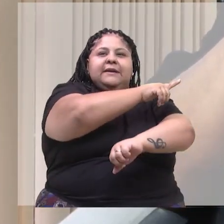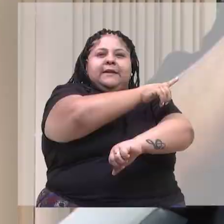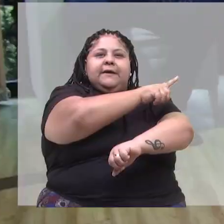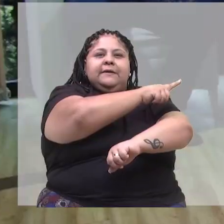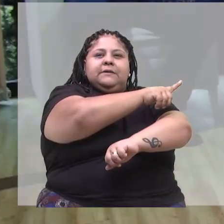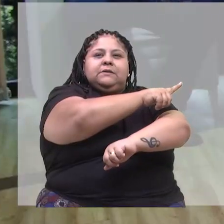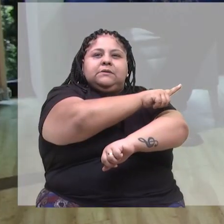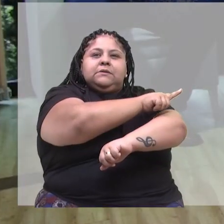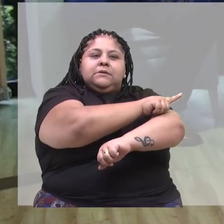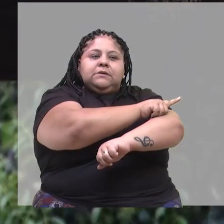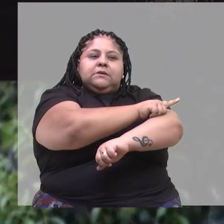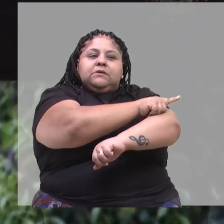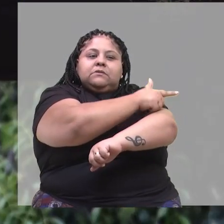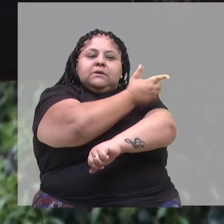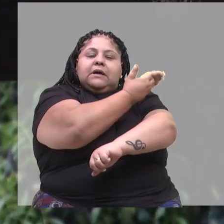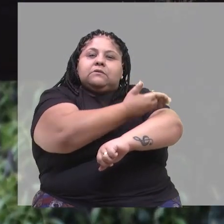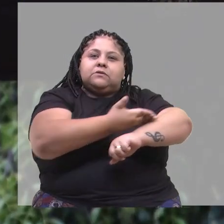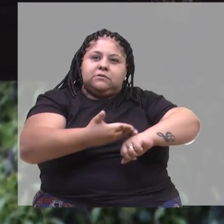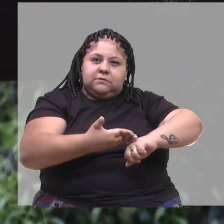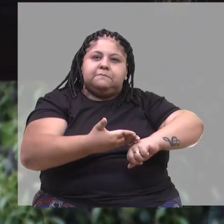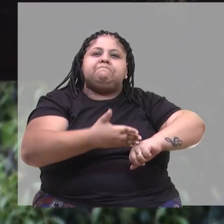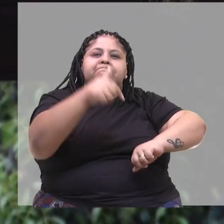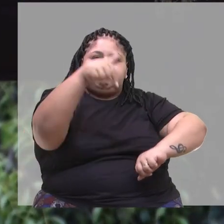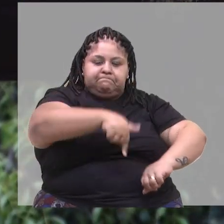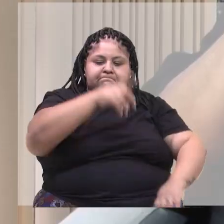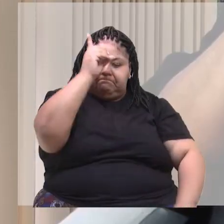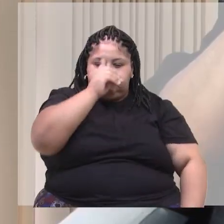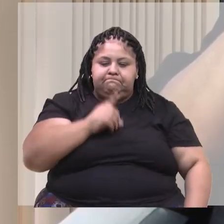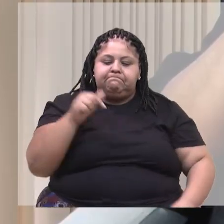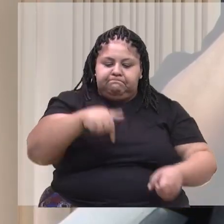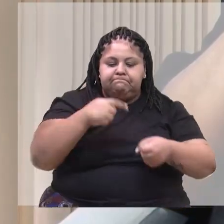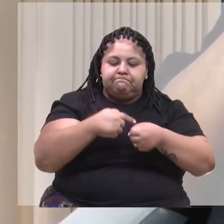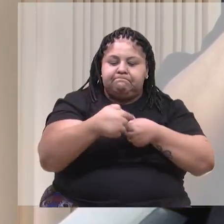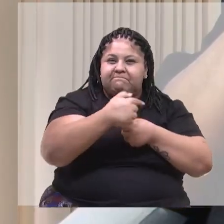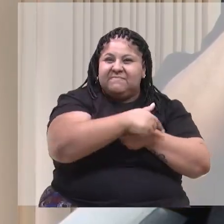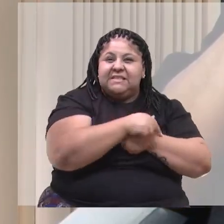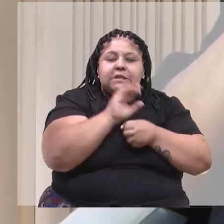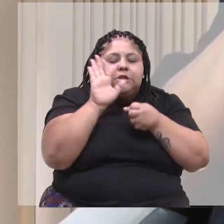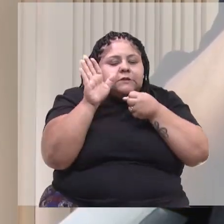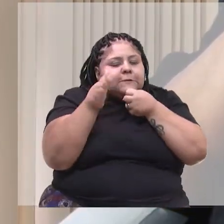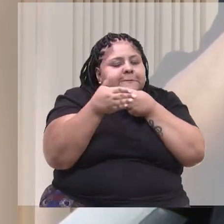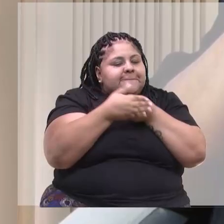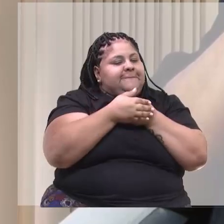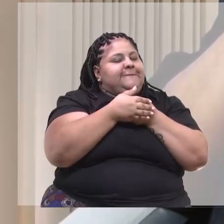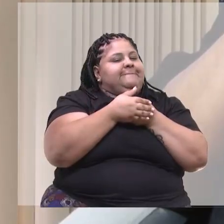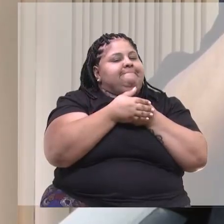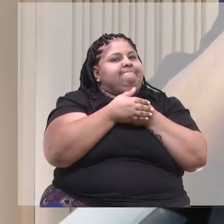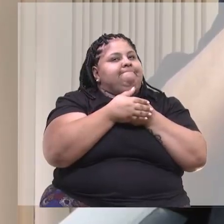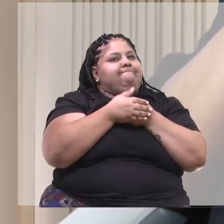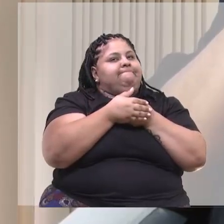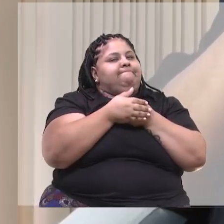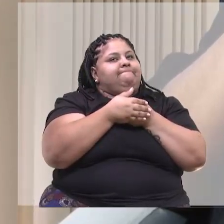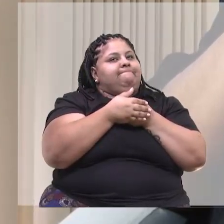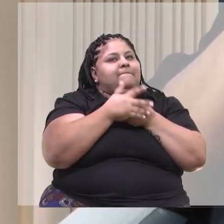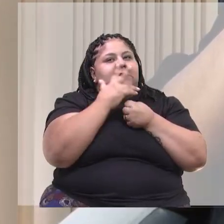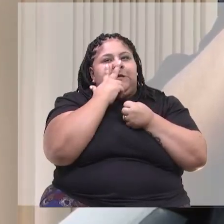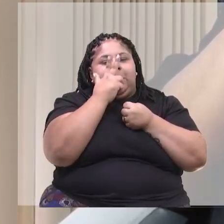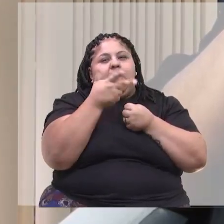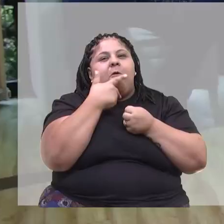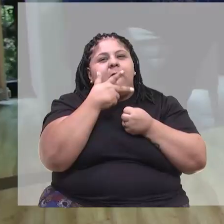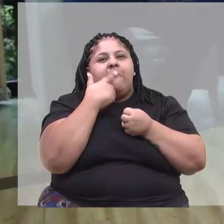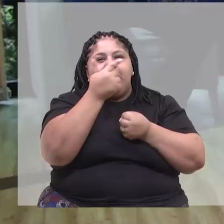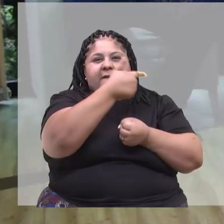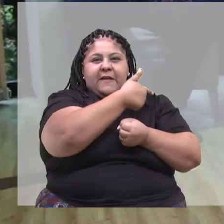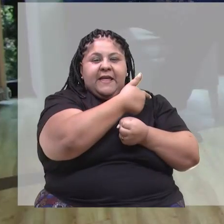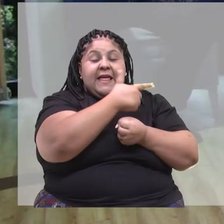Os hábitos ainda são interioranos. A deficiência na nossa cidade, ela está muito escondida ainda. É que nem disse a nossa